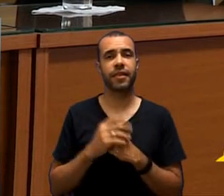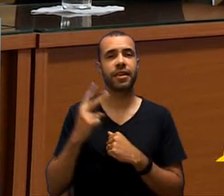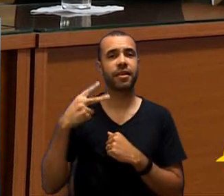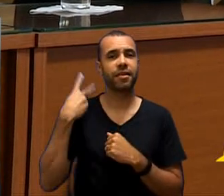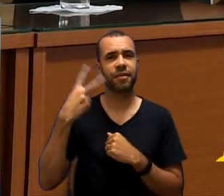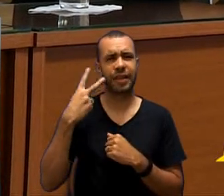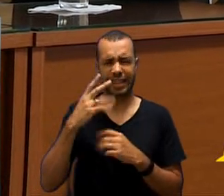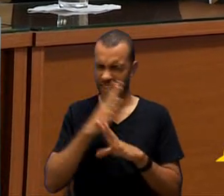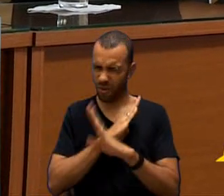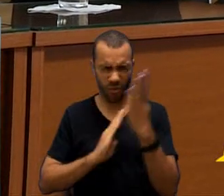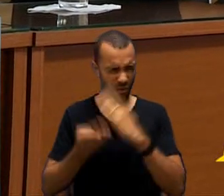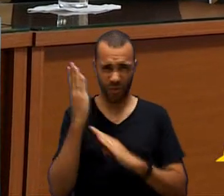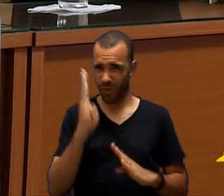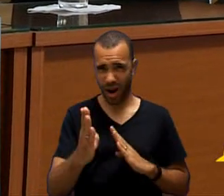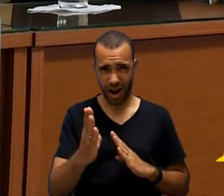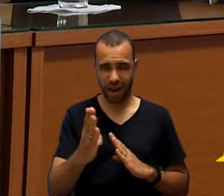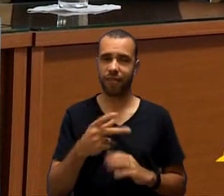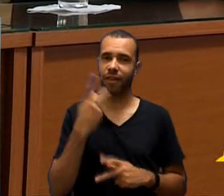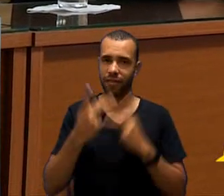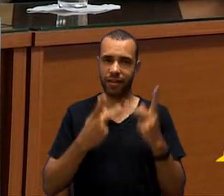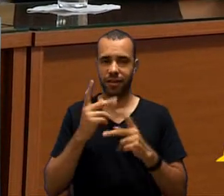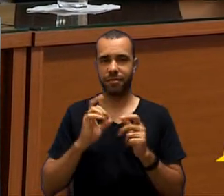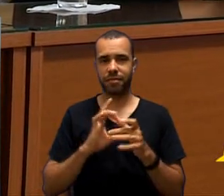Vereadorezinha ninja, pode Venha. Falar.